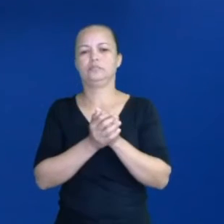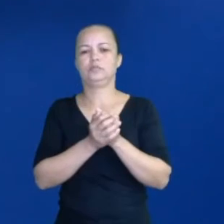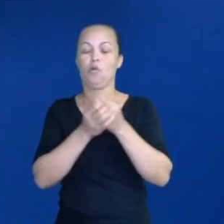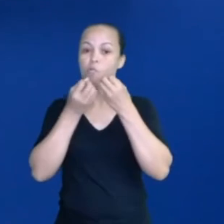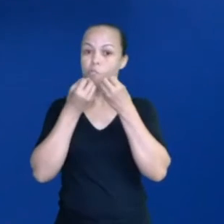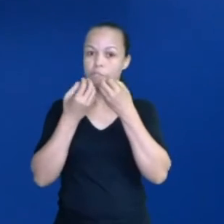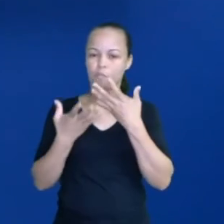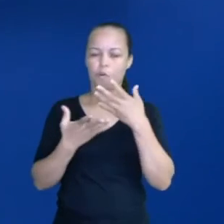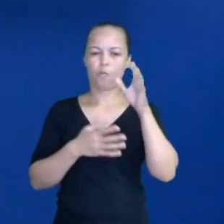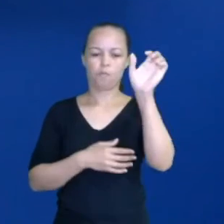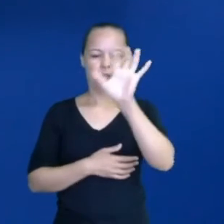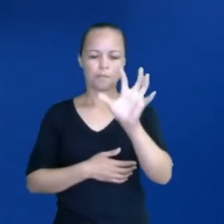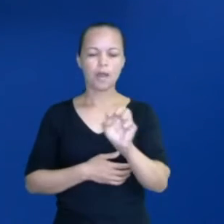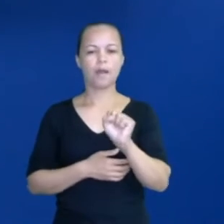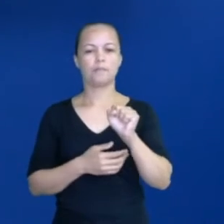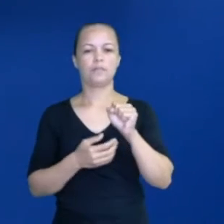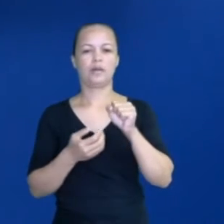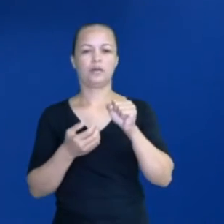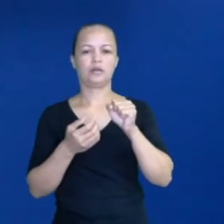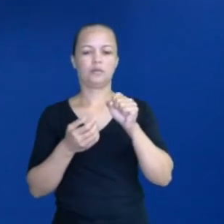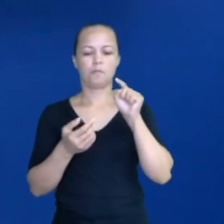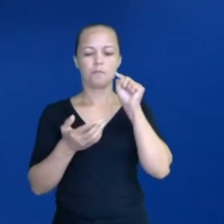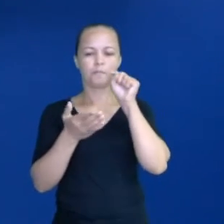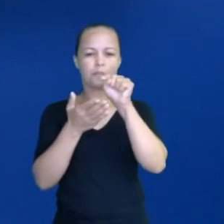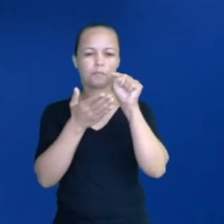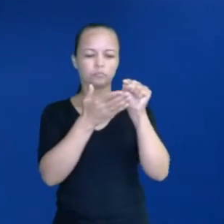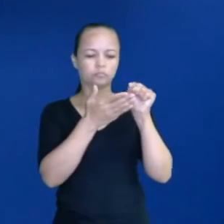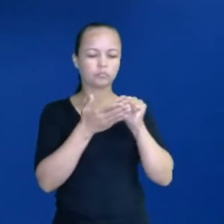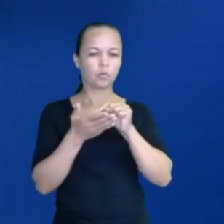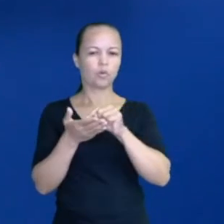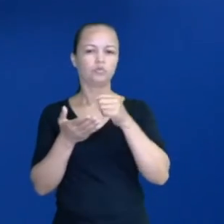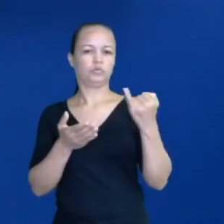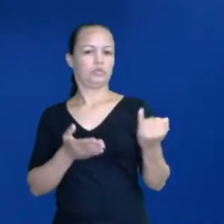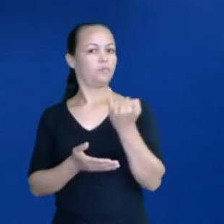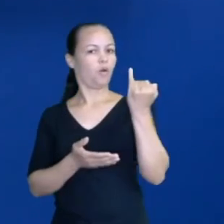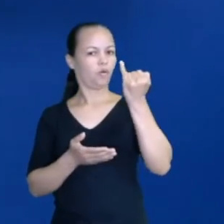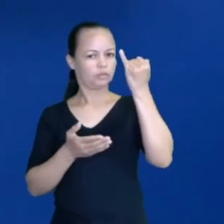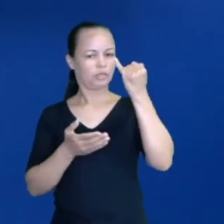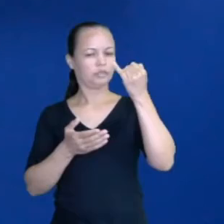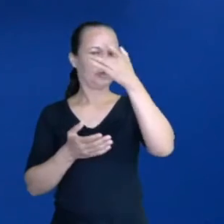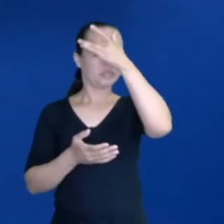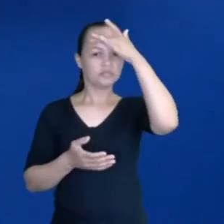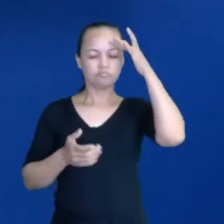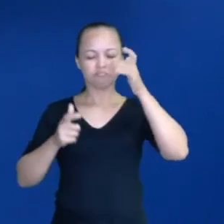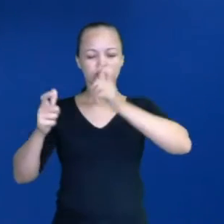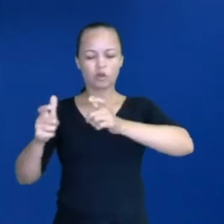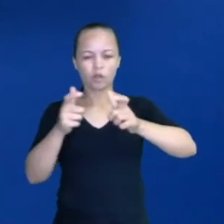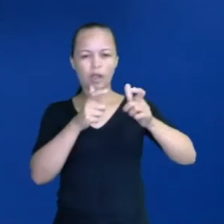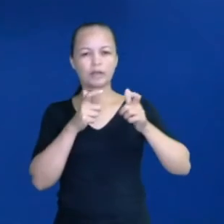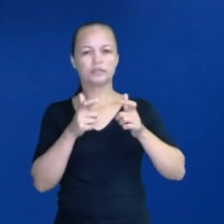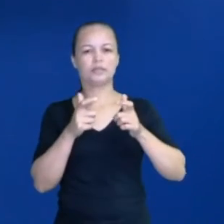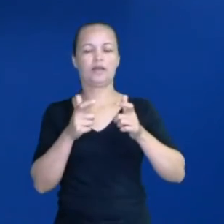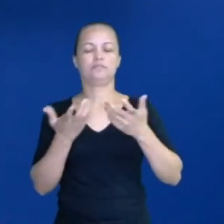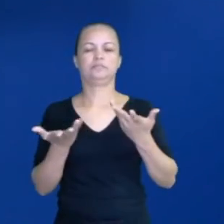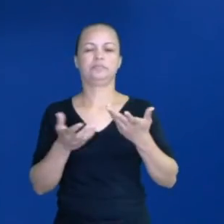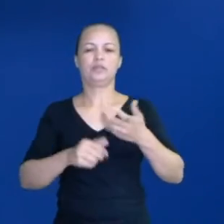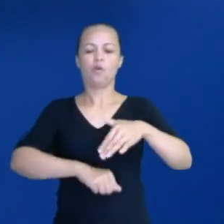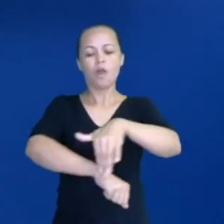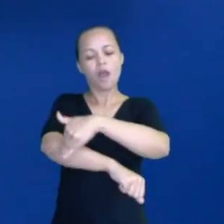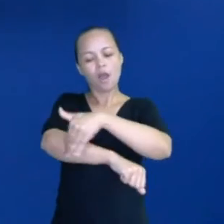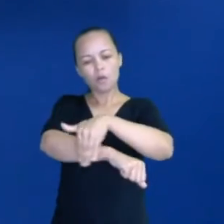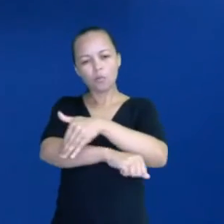muito importantes para que as pessoas possam localizar algo. Uma rua, um lugar,